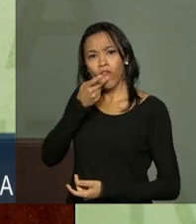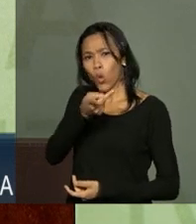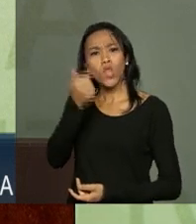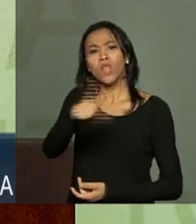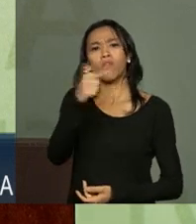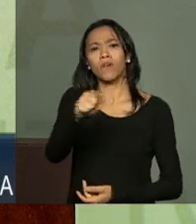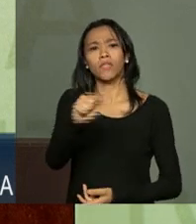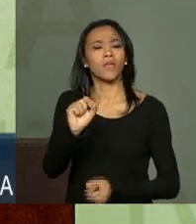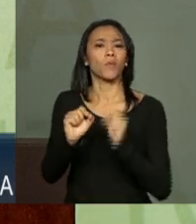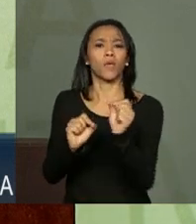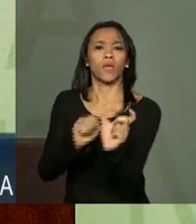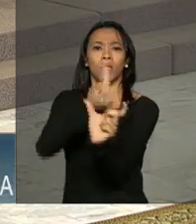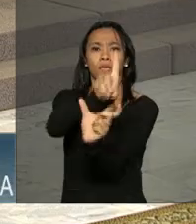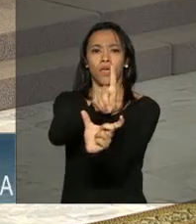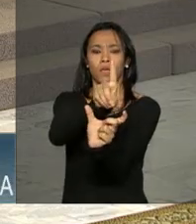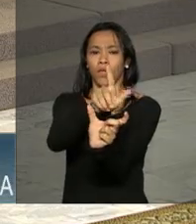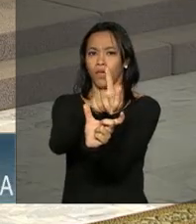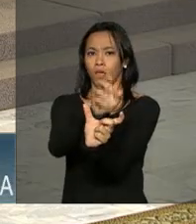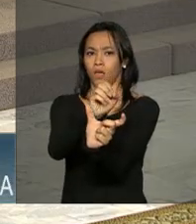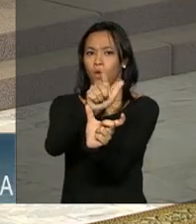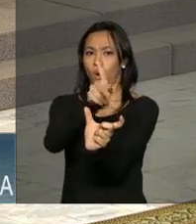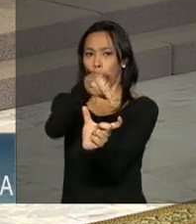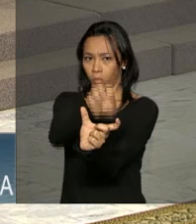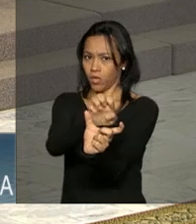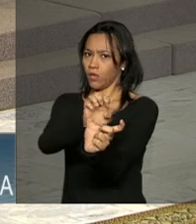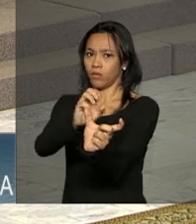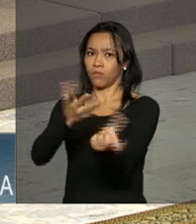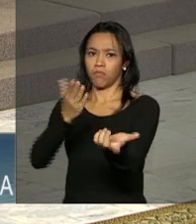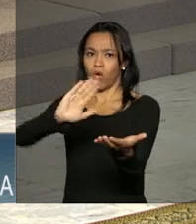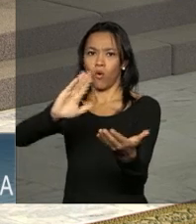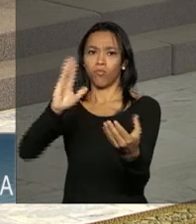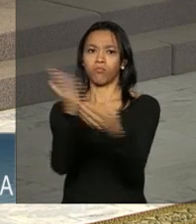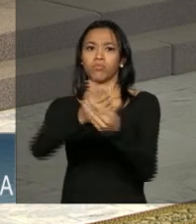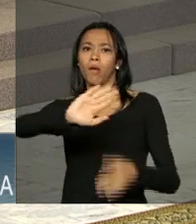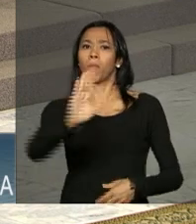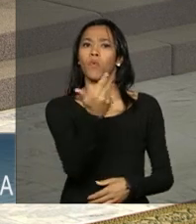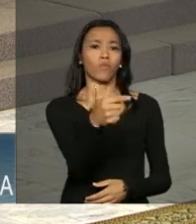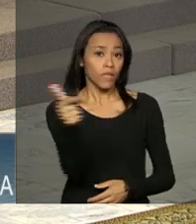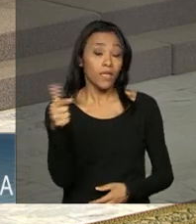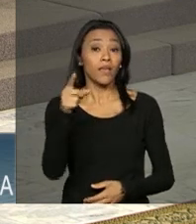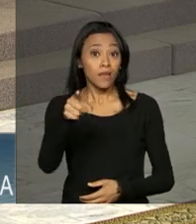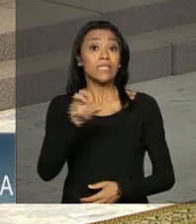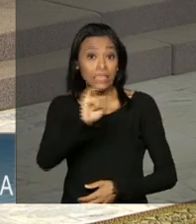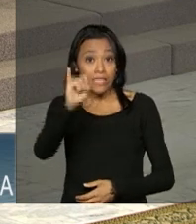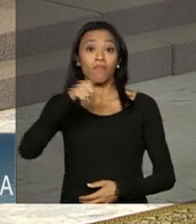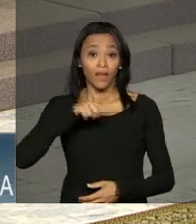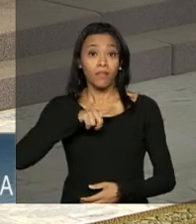vai ter reforma agrária, ele está enfatizando um aspecto